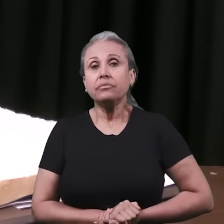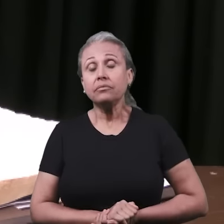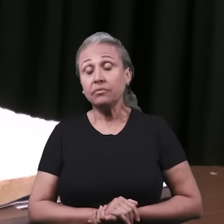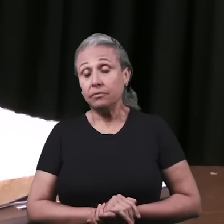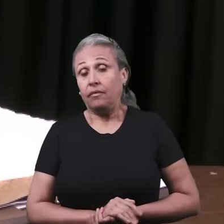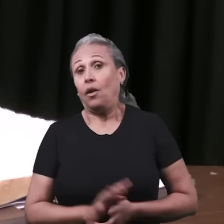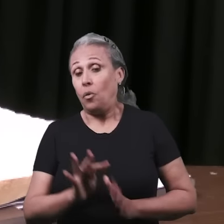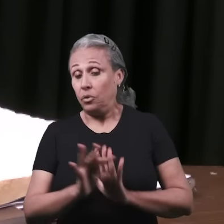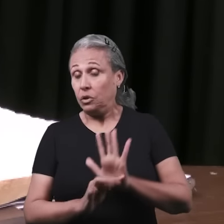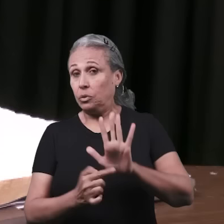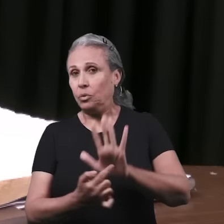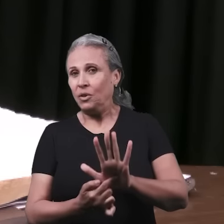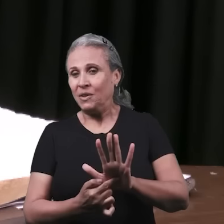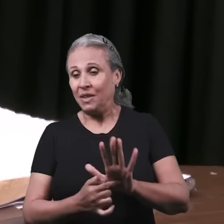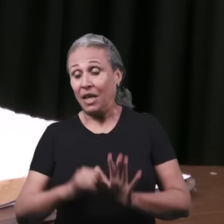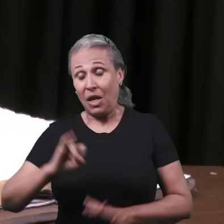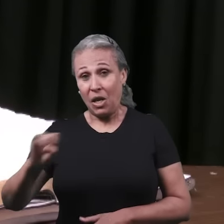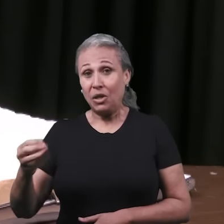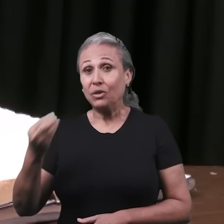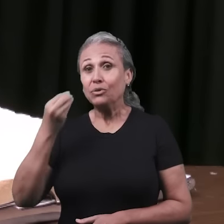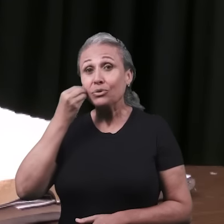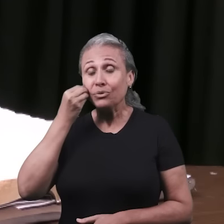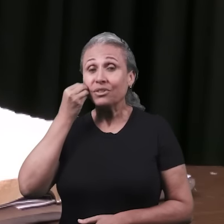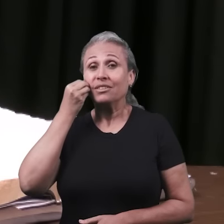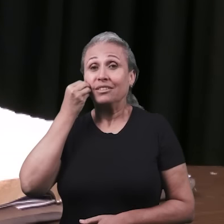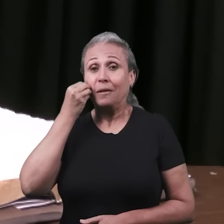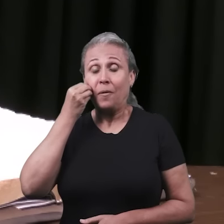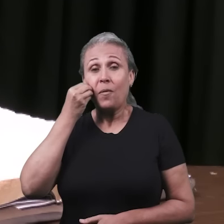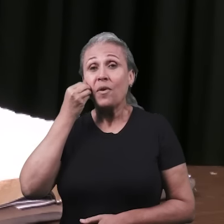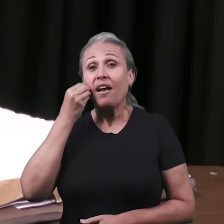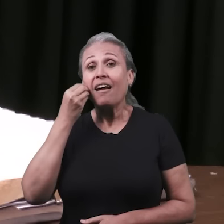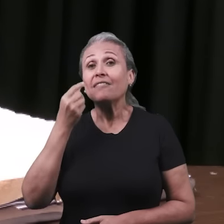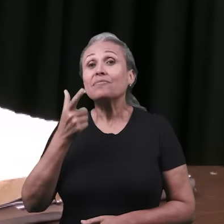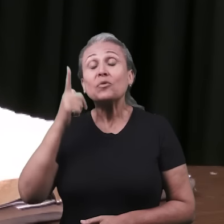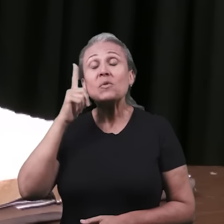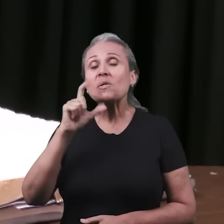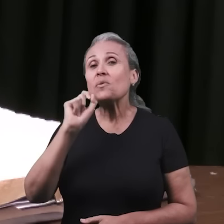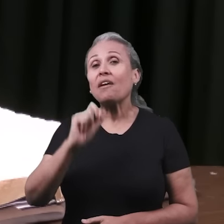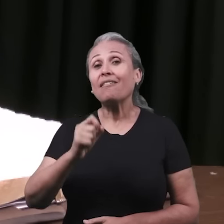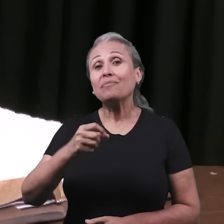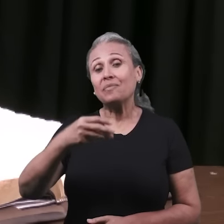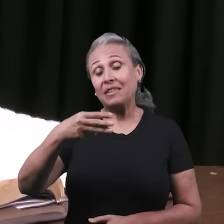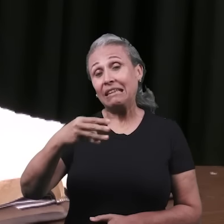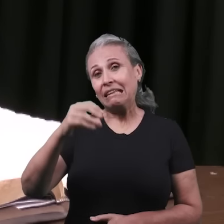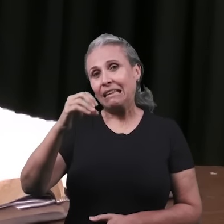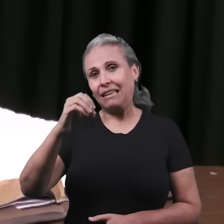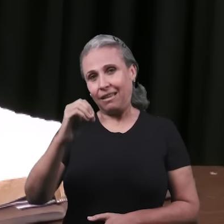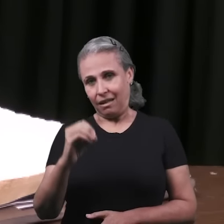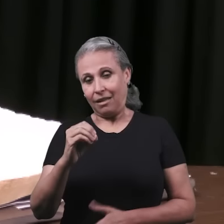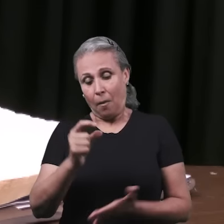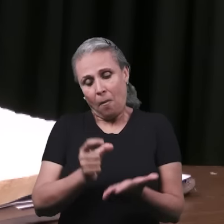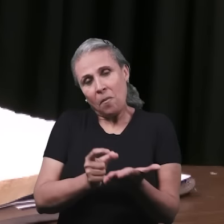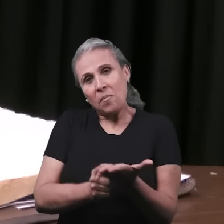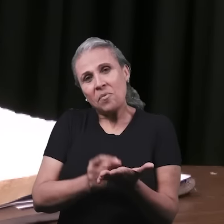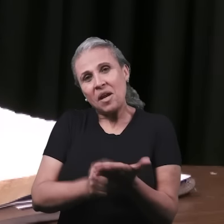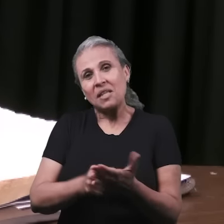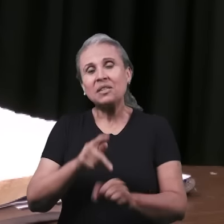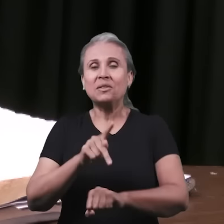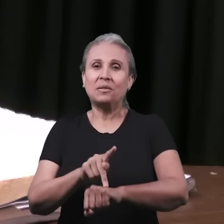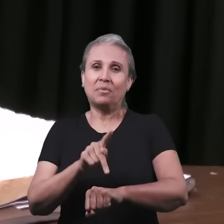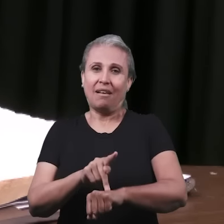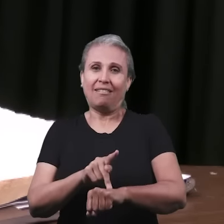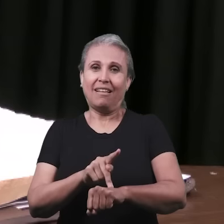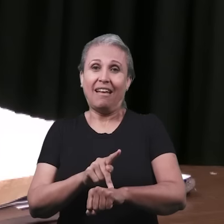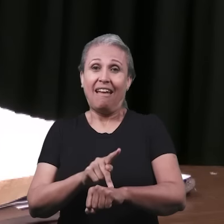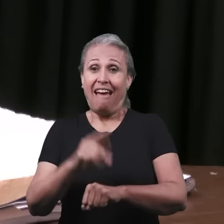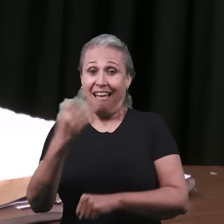Judas, teve um preço. Foram 30 moedas, não foram isso? 30 moedas de prata. Então nós vemos que a traição ela